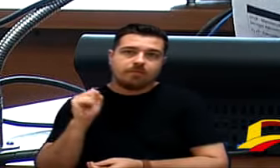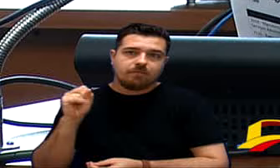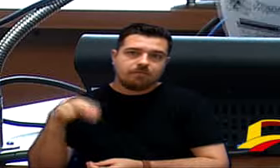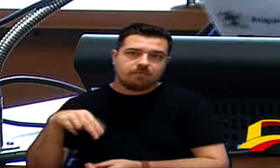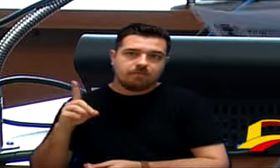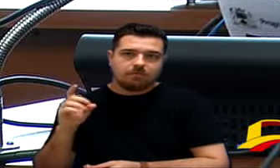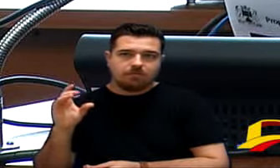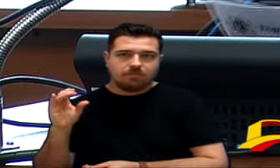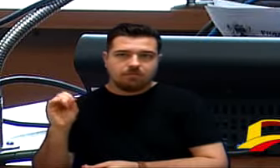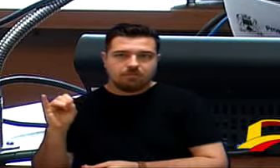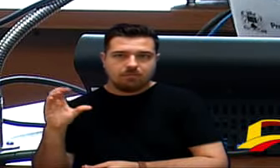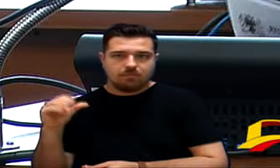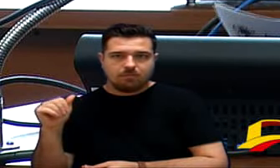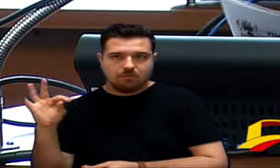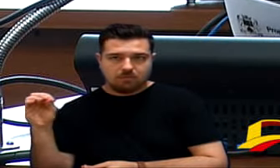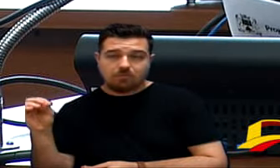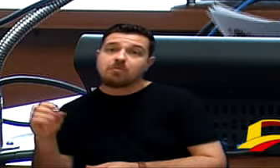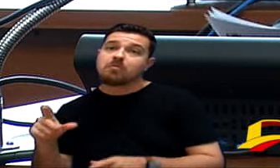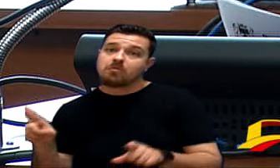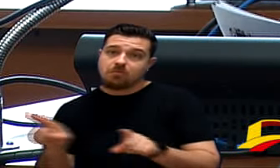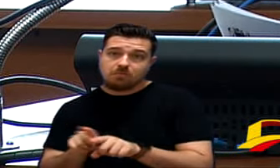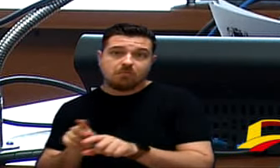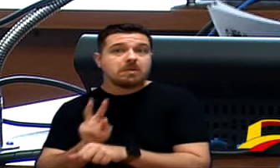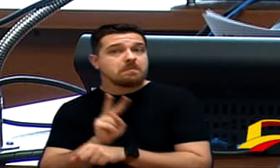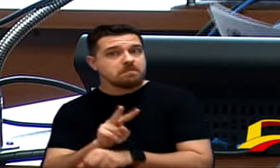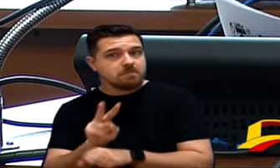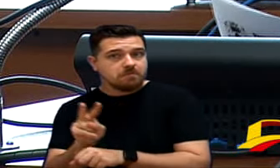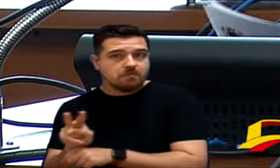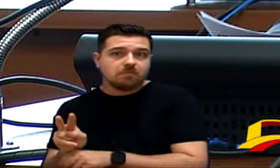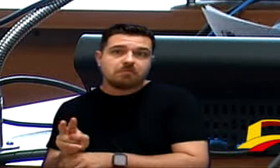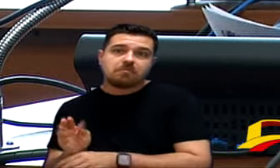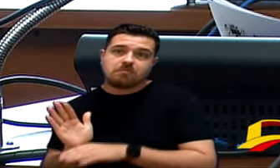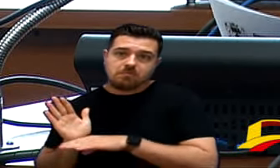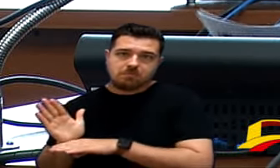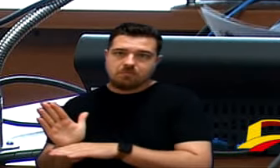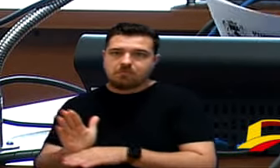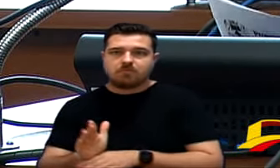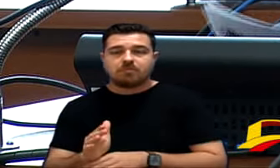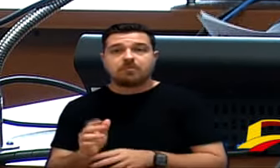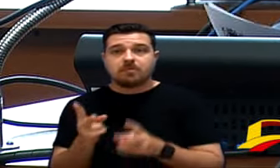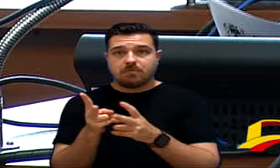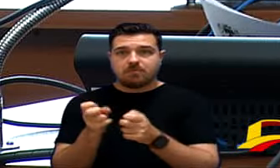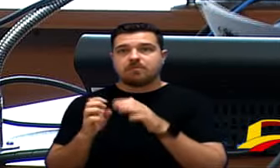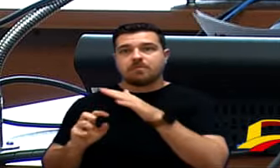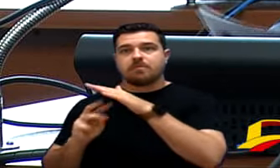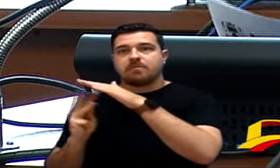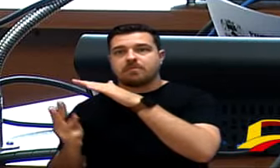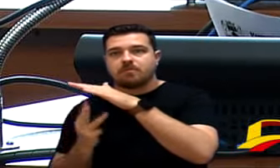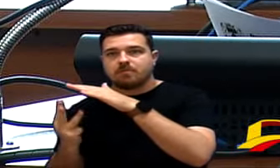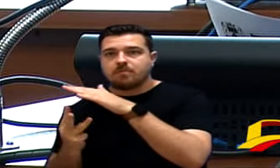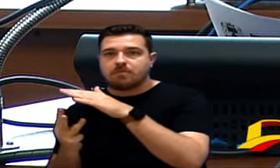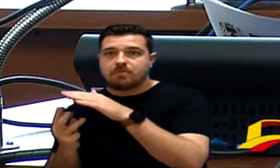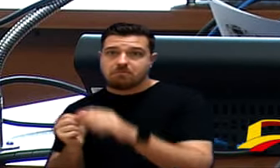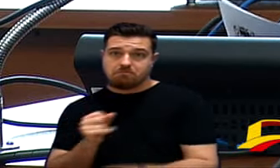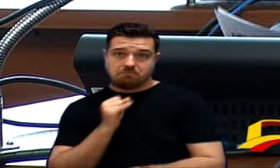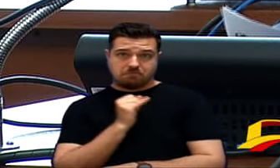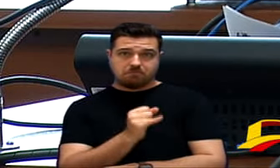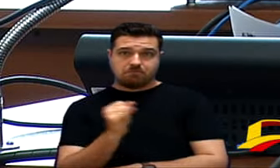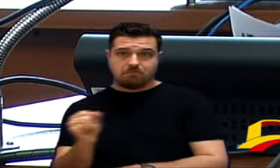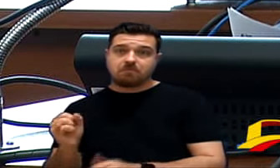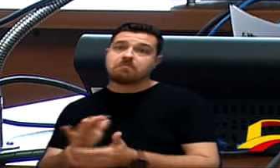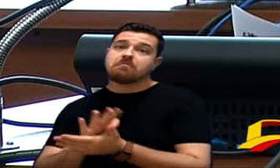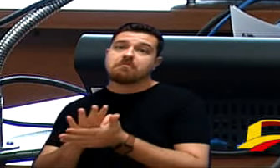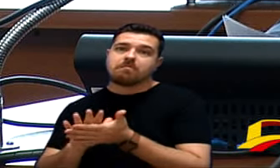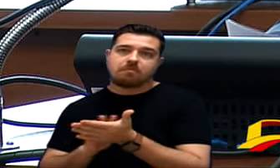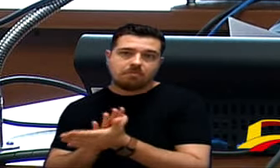importante de defesa desse trabalhador nós percebemos que as terceirizadas não informaram o sindicato né